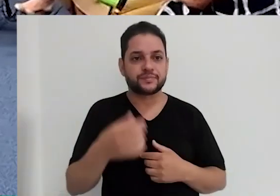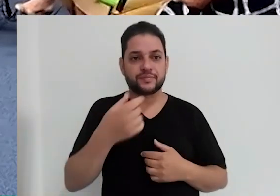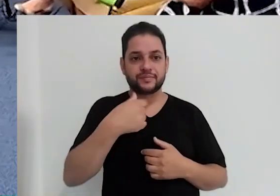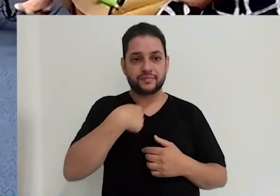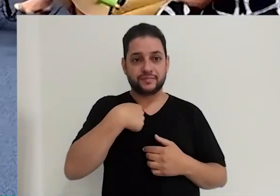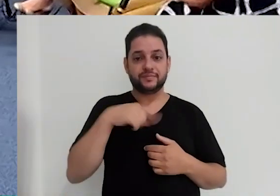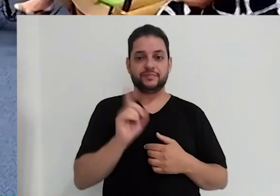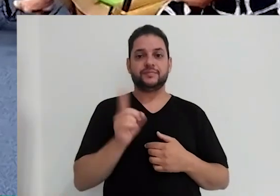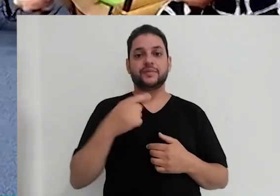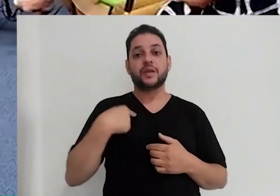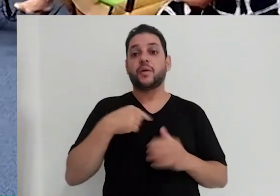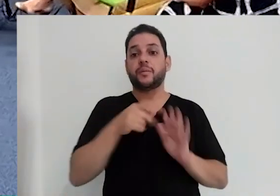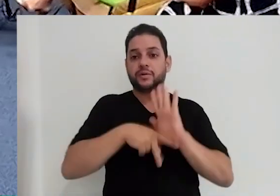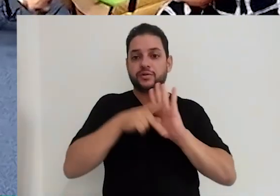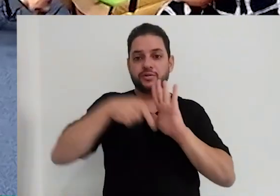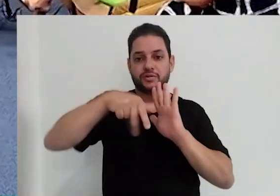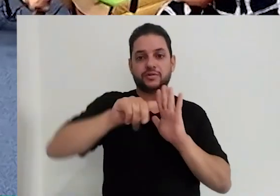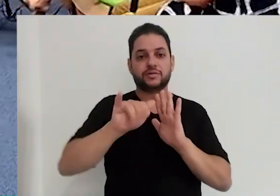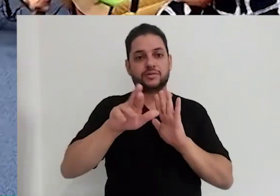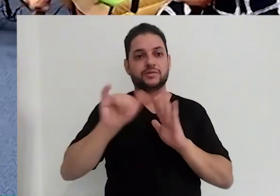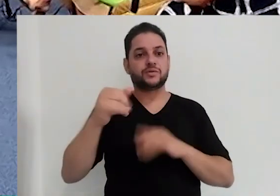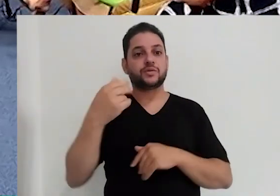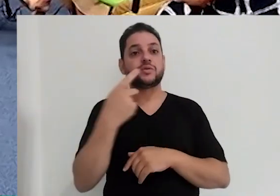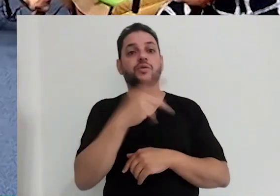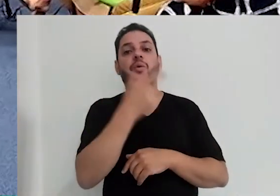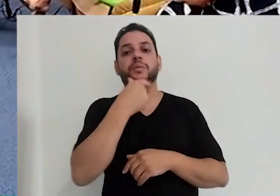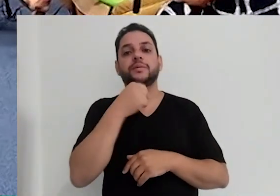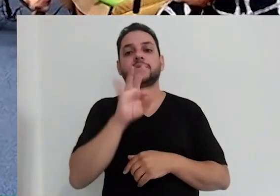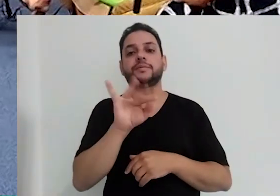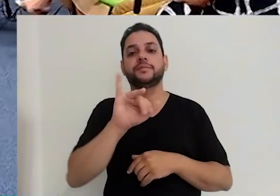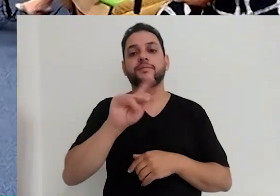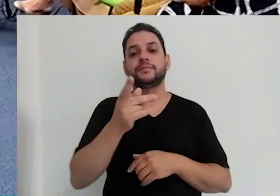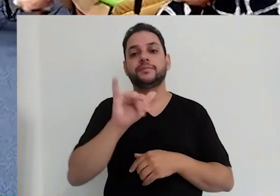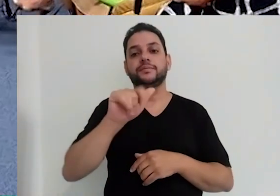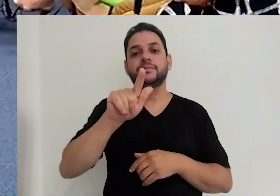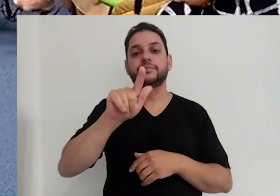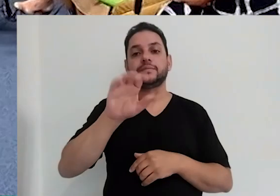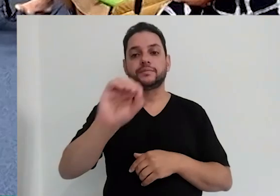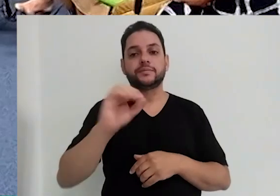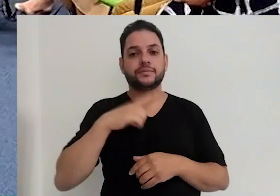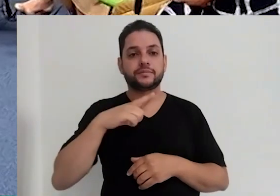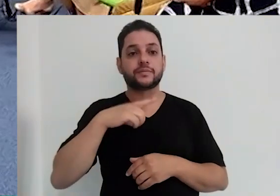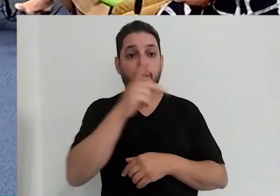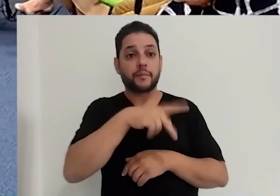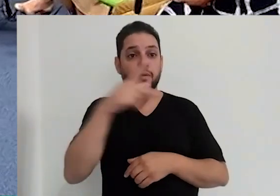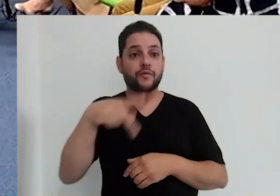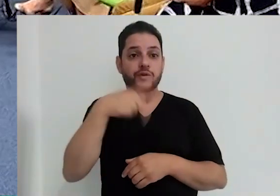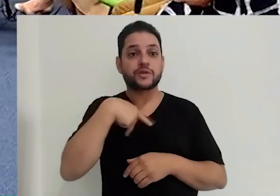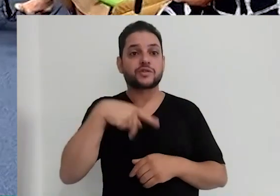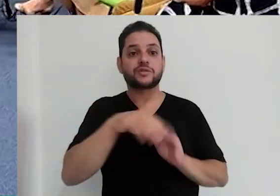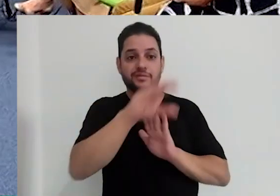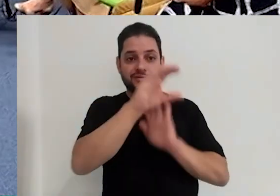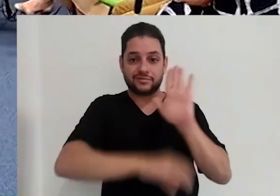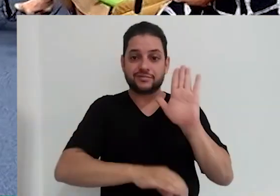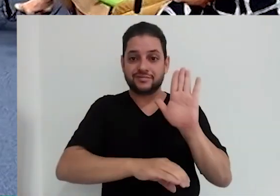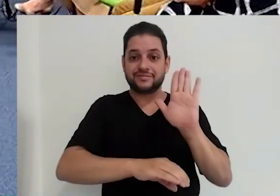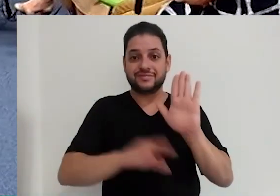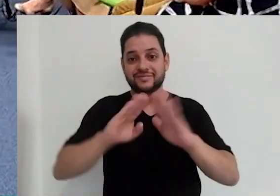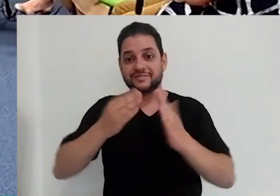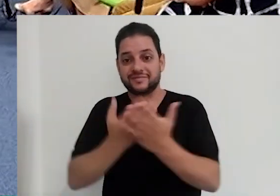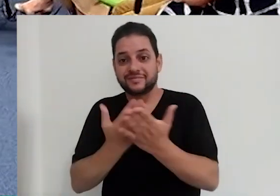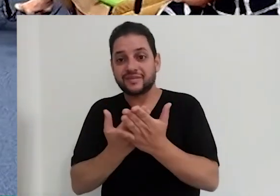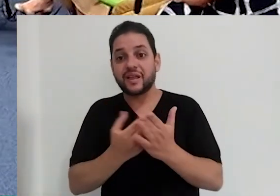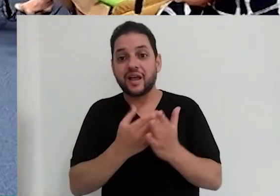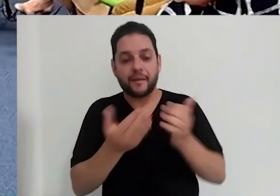queria Thiago Rogério sim sim Teve teve até eh professor fazendo currículo escolar baseado no Quirino sabe